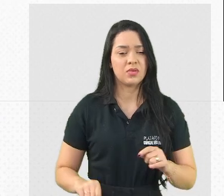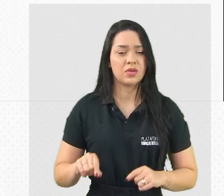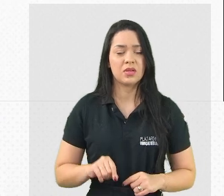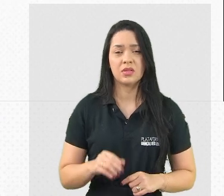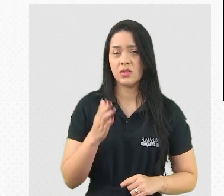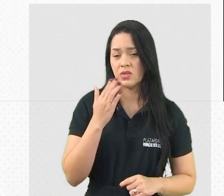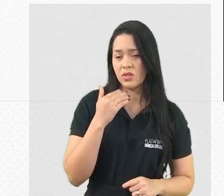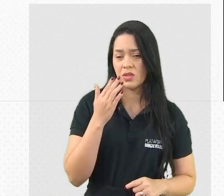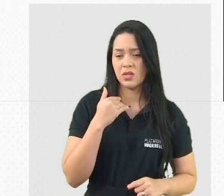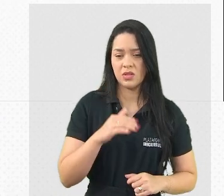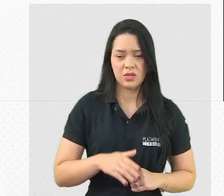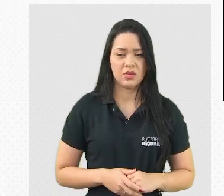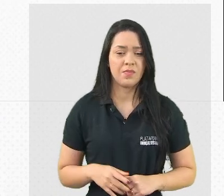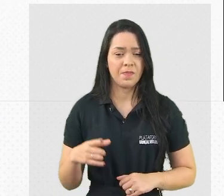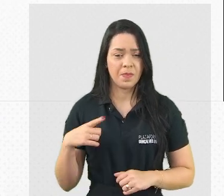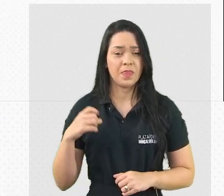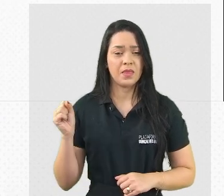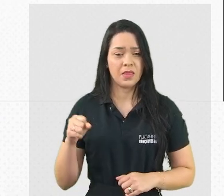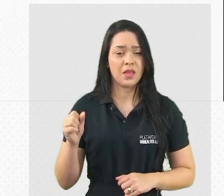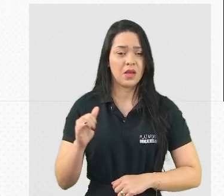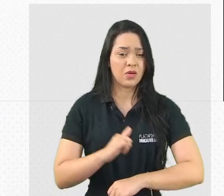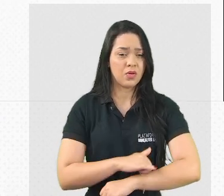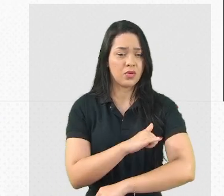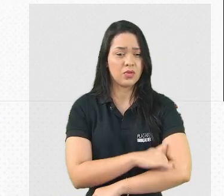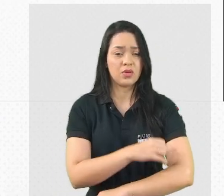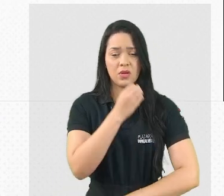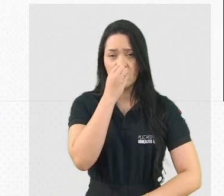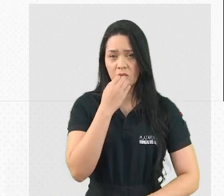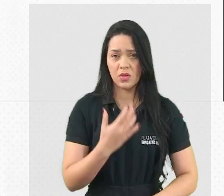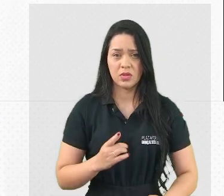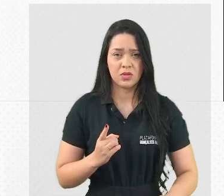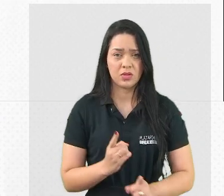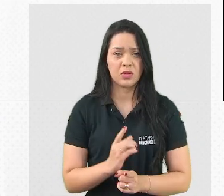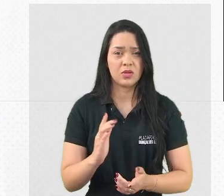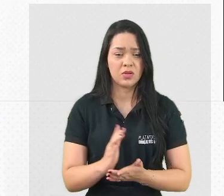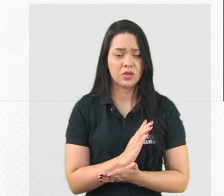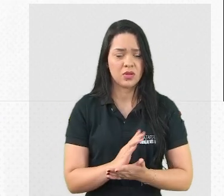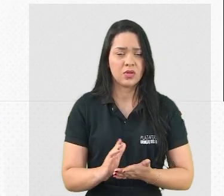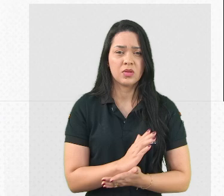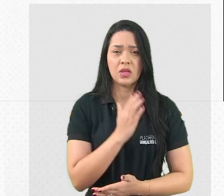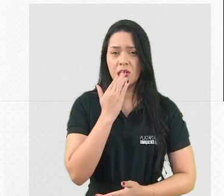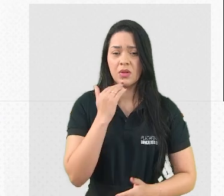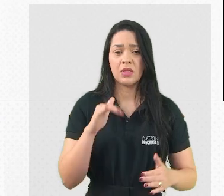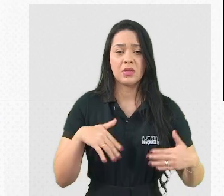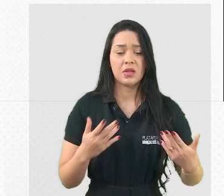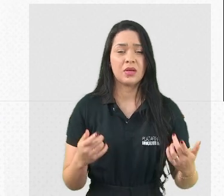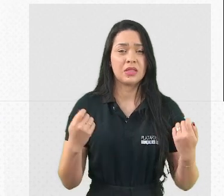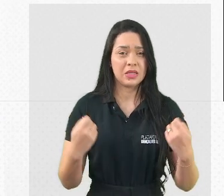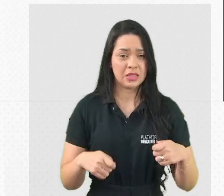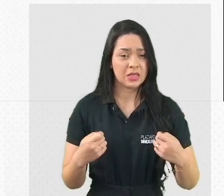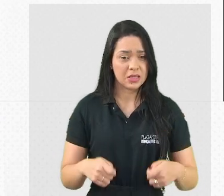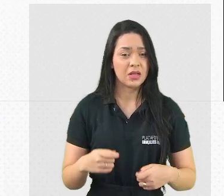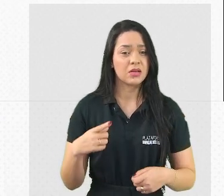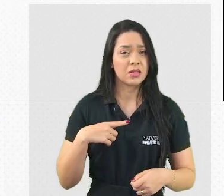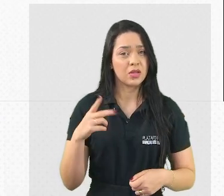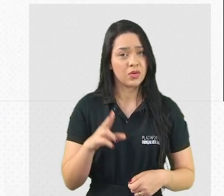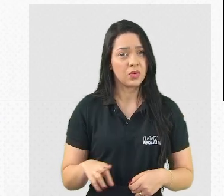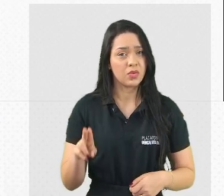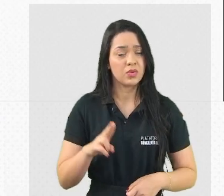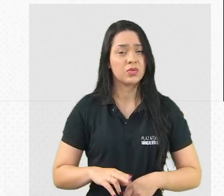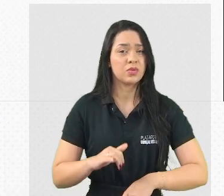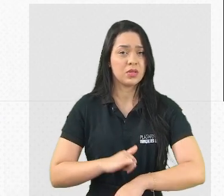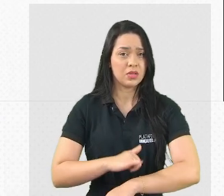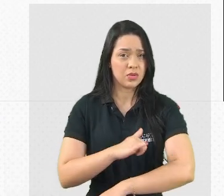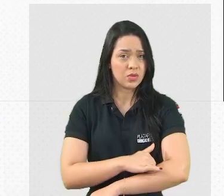ingerido. Existe a gordura boa, só encontrada em alguns alimentos, então é necessário que esse indivíduo faça uso dessa